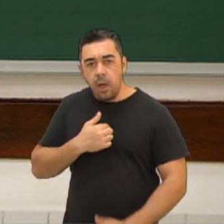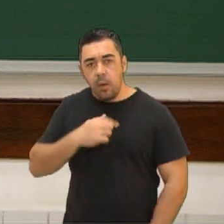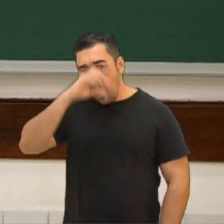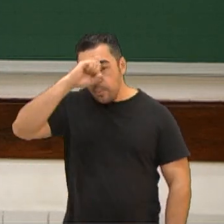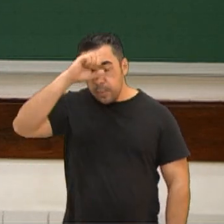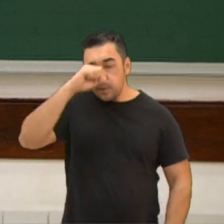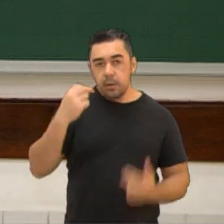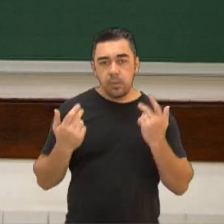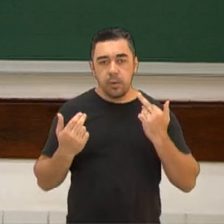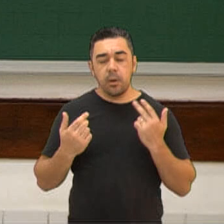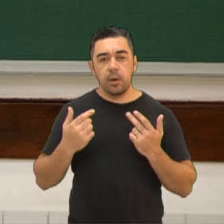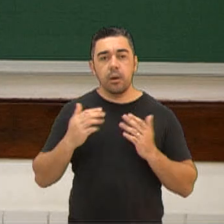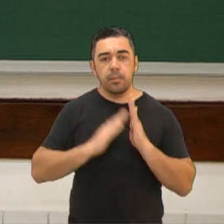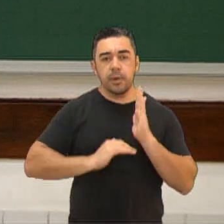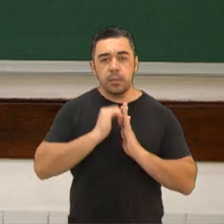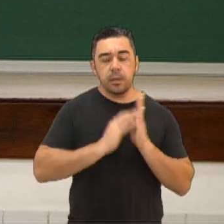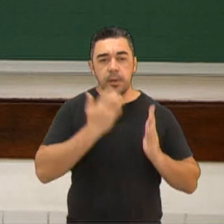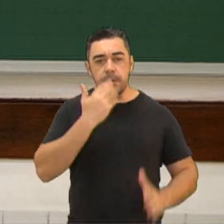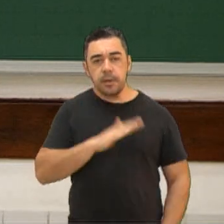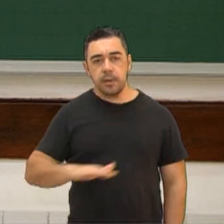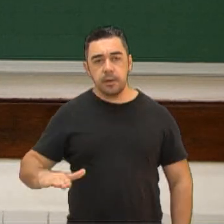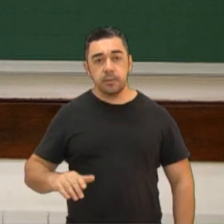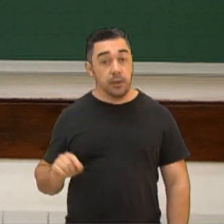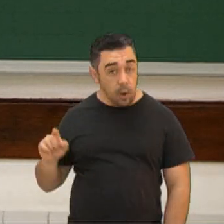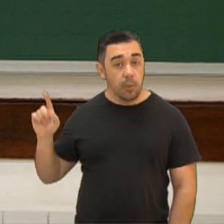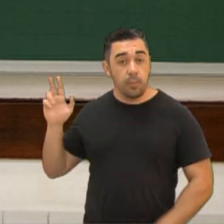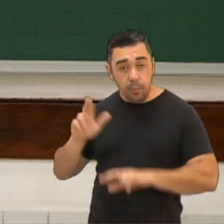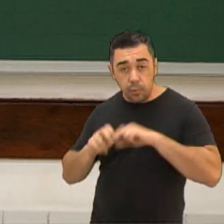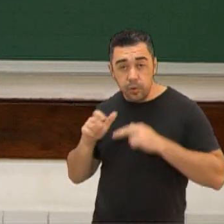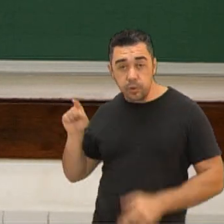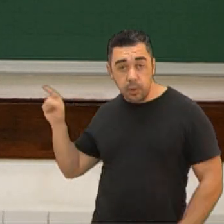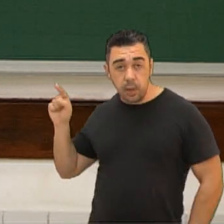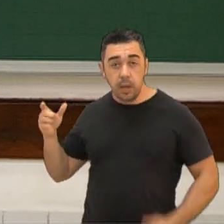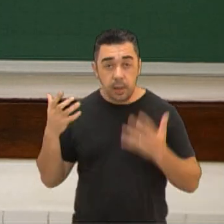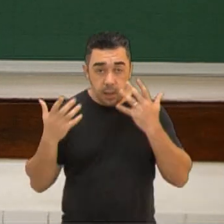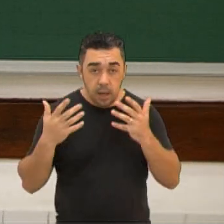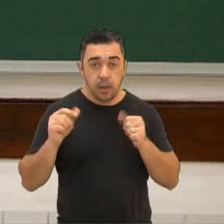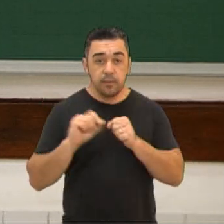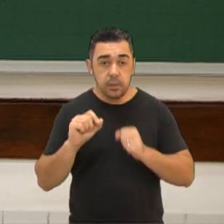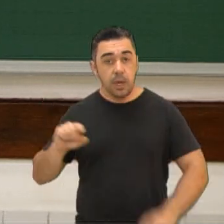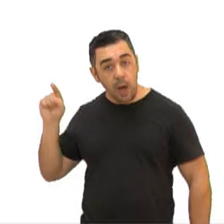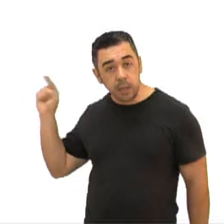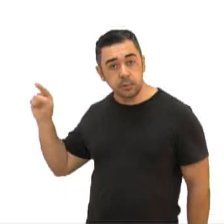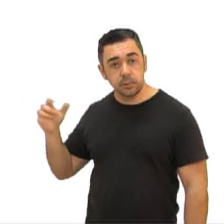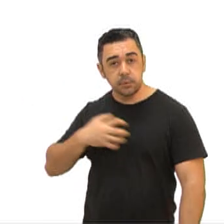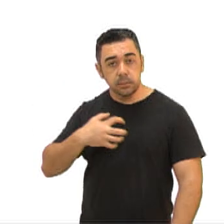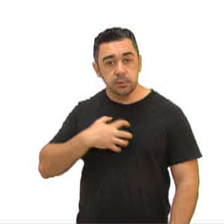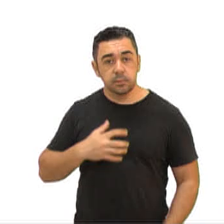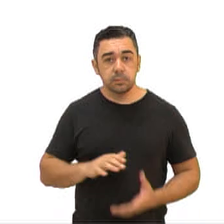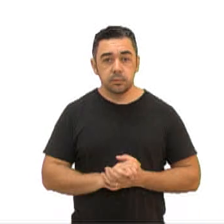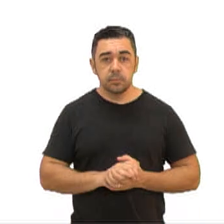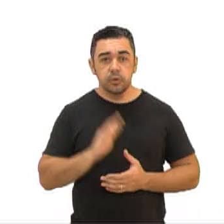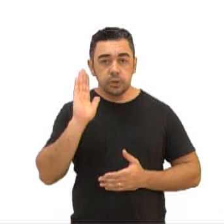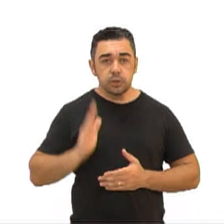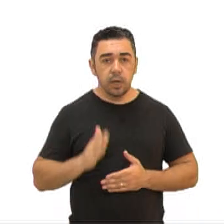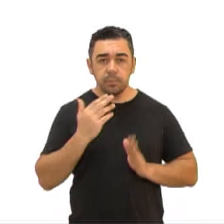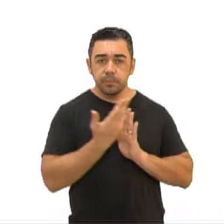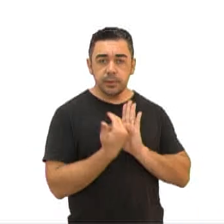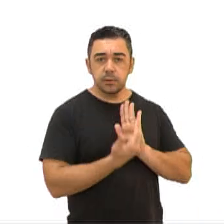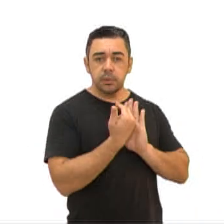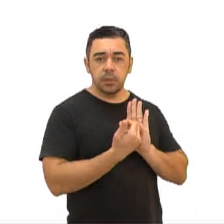criança. Então, esse tipo de trabalho, ele lutou a vida inteira para conseguir chegar nesse trabalho. Ele já pintava muito bem